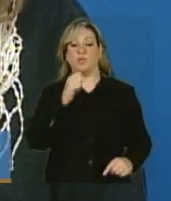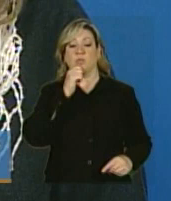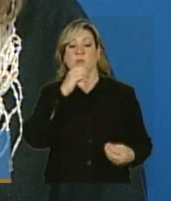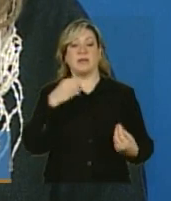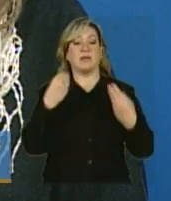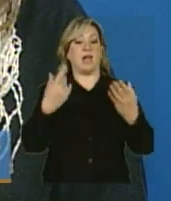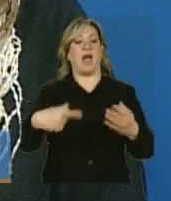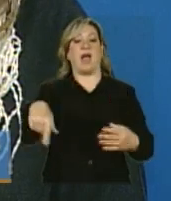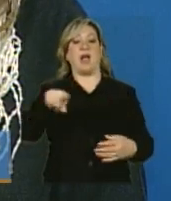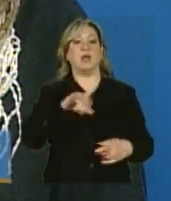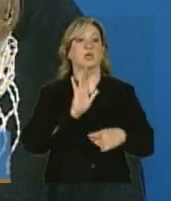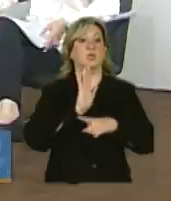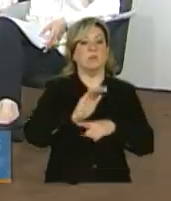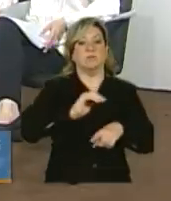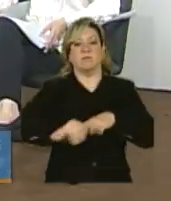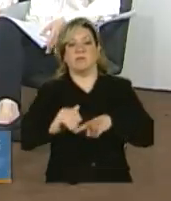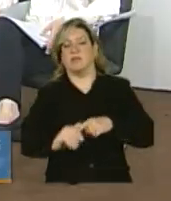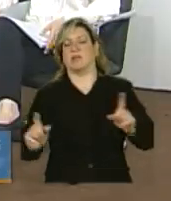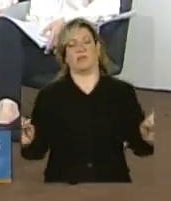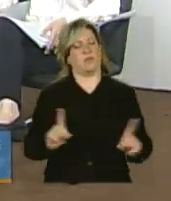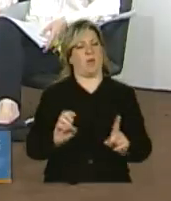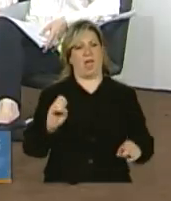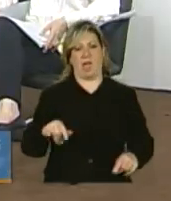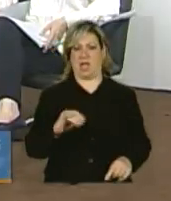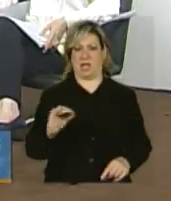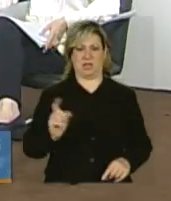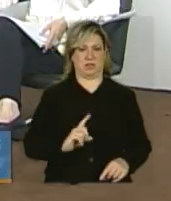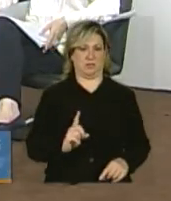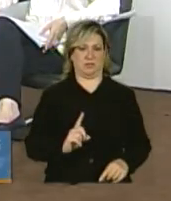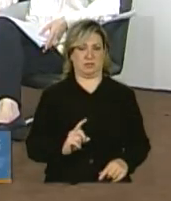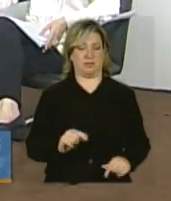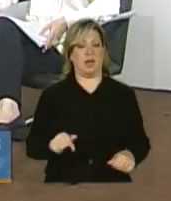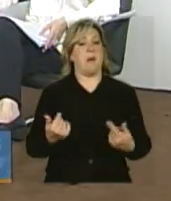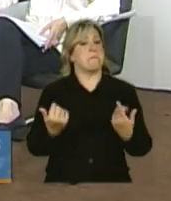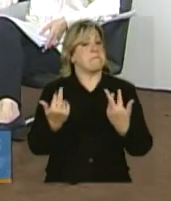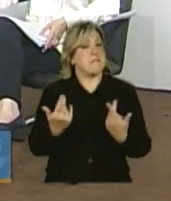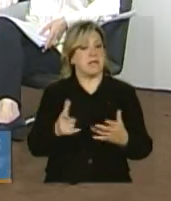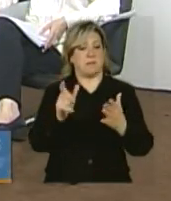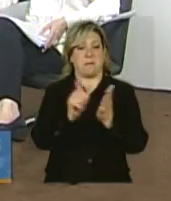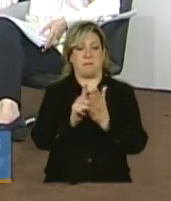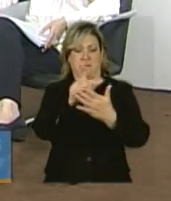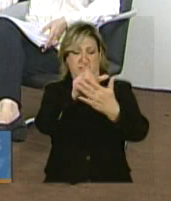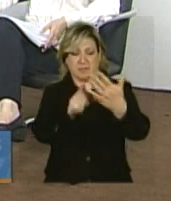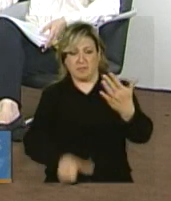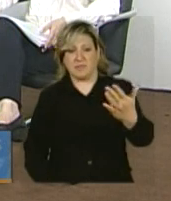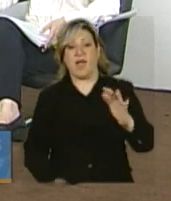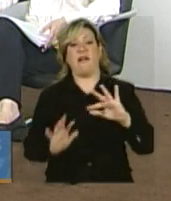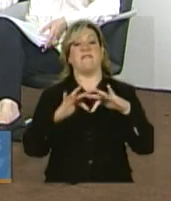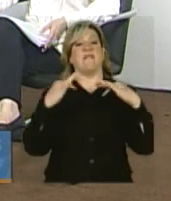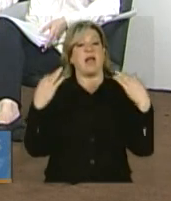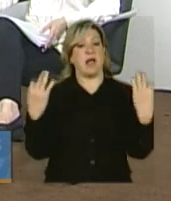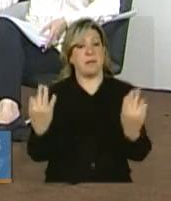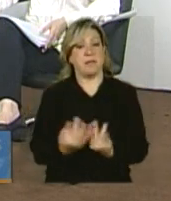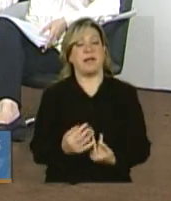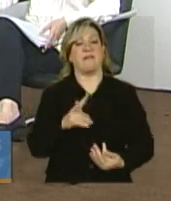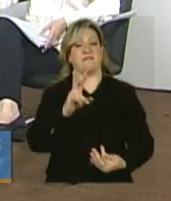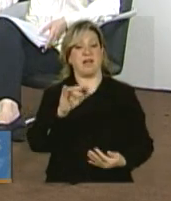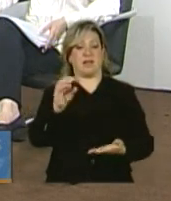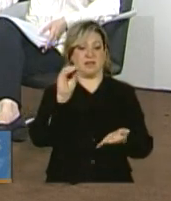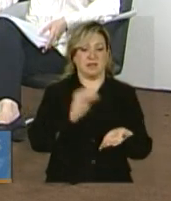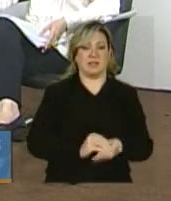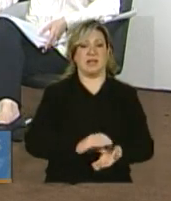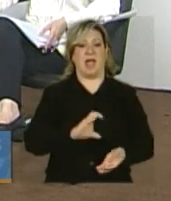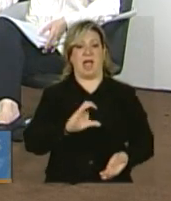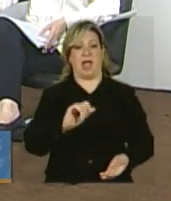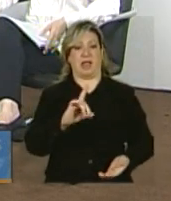nenhum privilégio. Não é isso. É o mesmo formulário. A família vai ser cadastrada